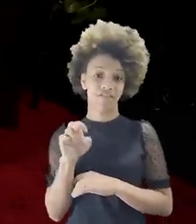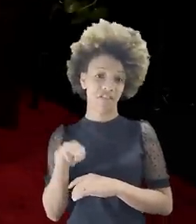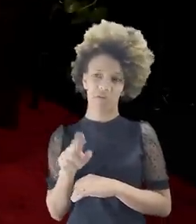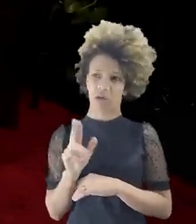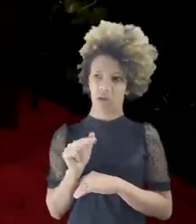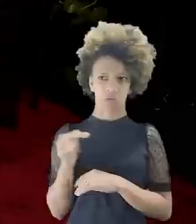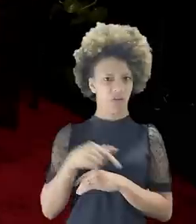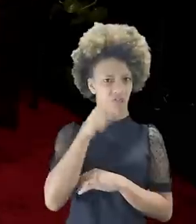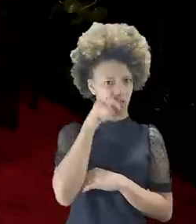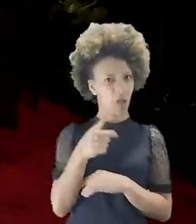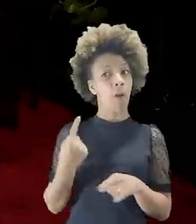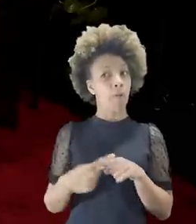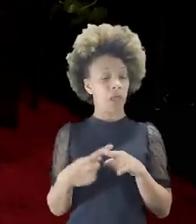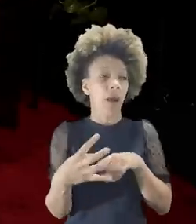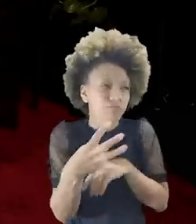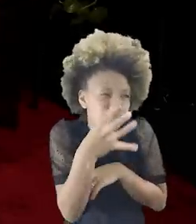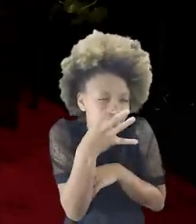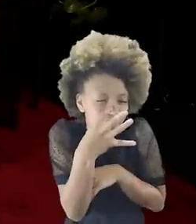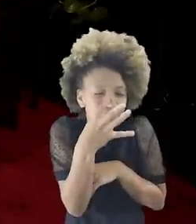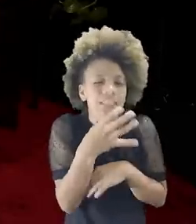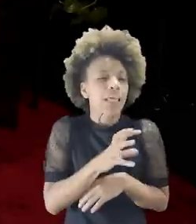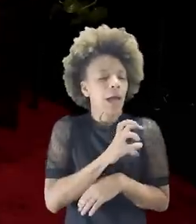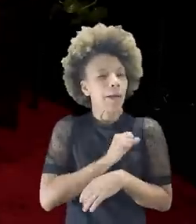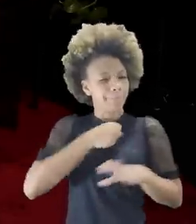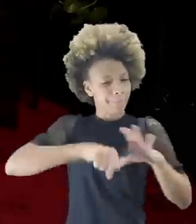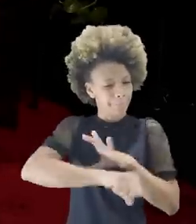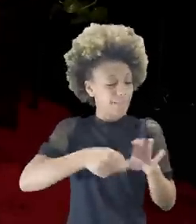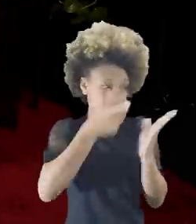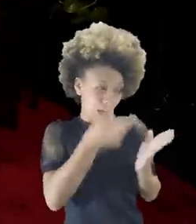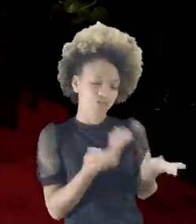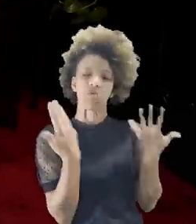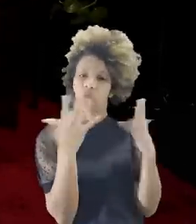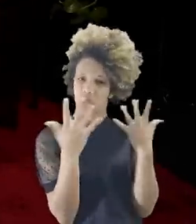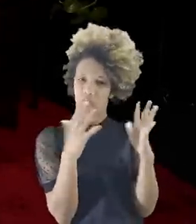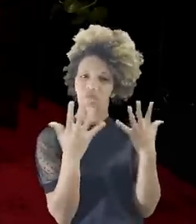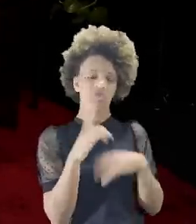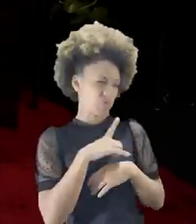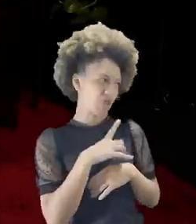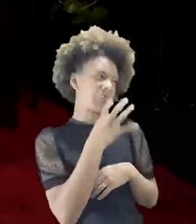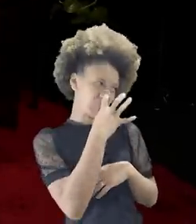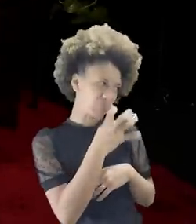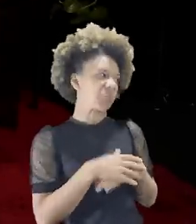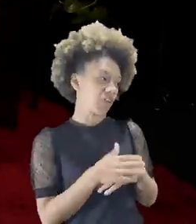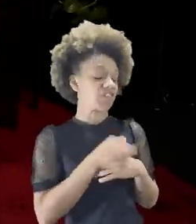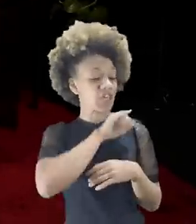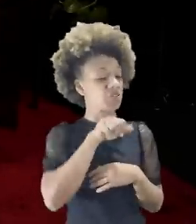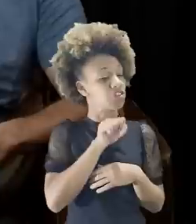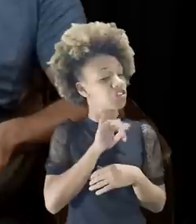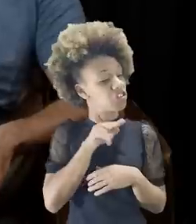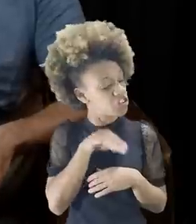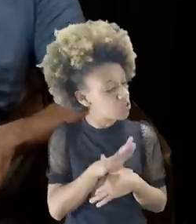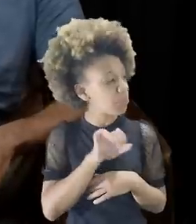da Dromedário está aqui porque ela é muito fã do convidado de hoje você tem fãs cara você virou onde você é o Justin Bieber